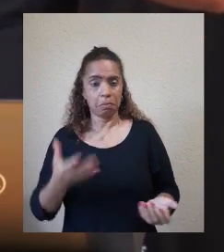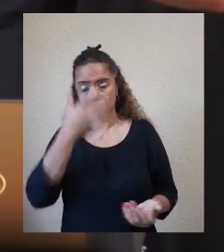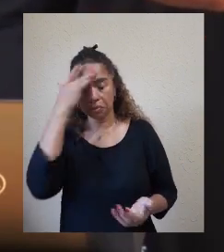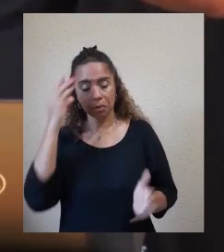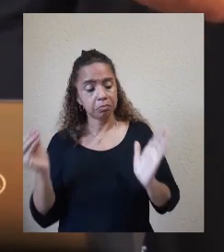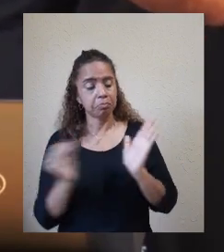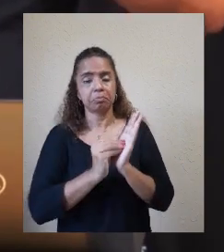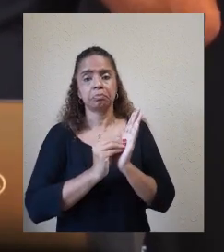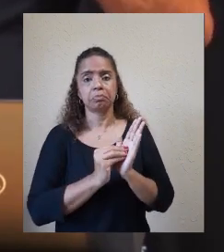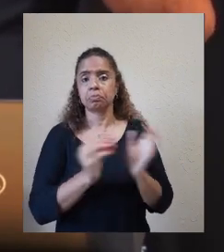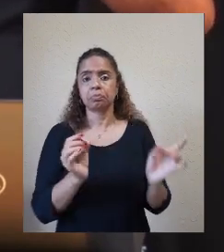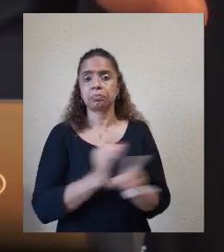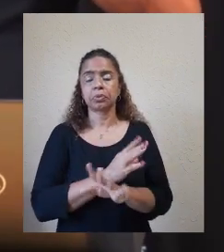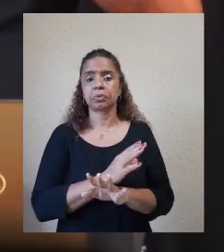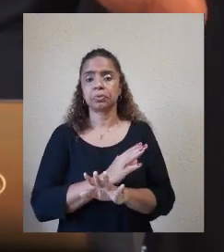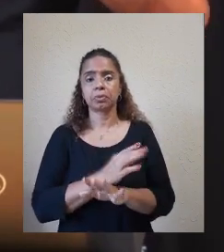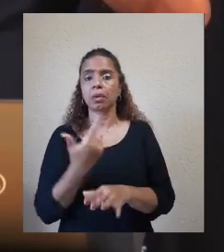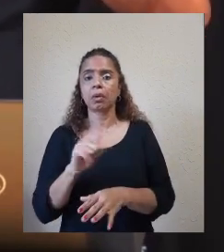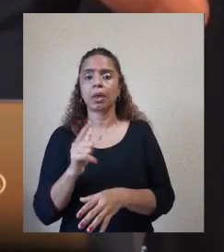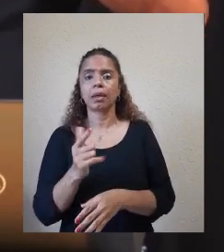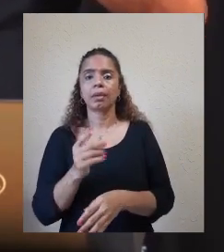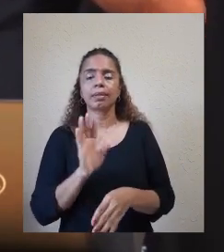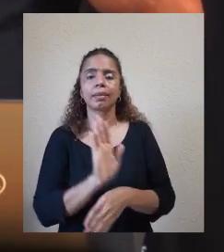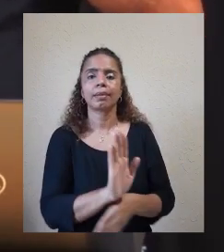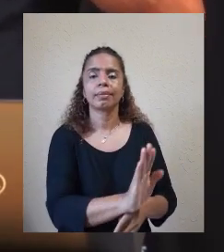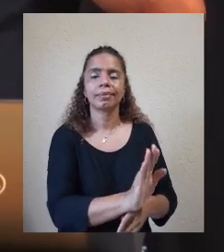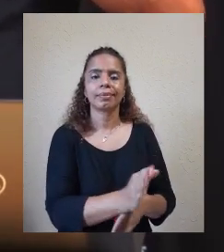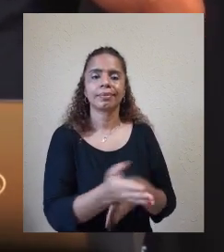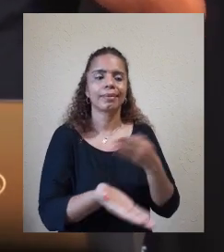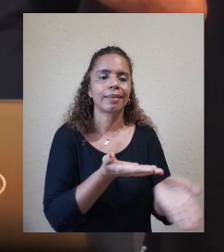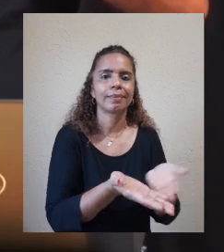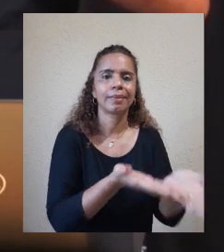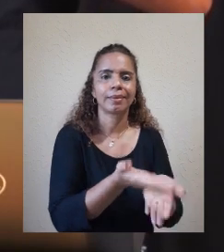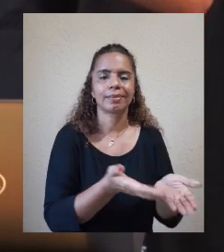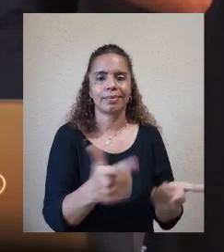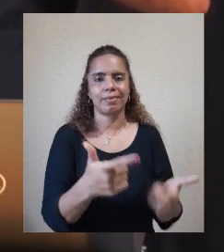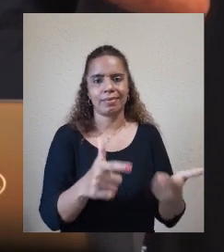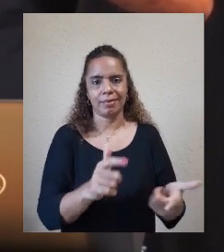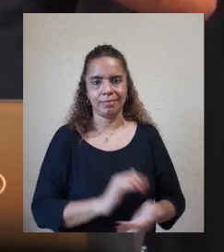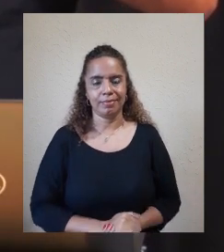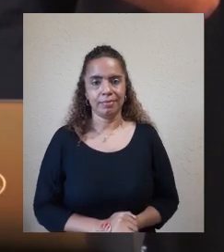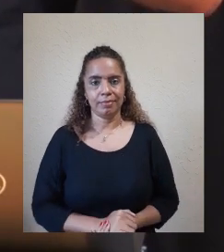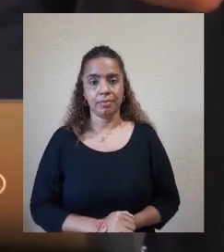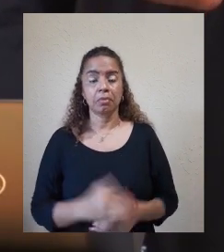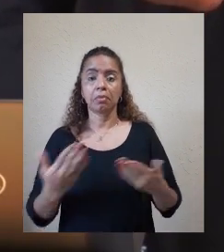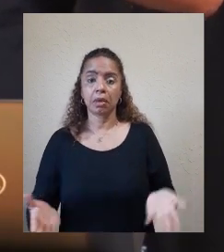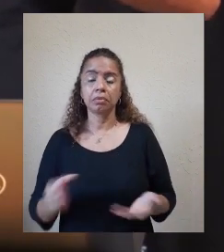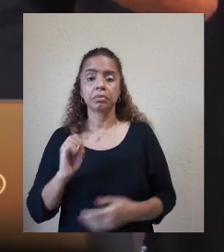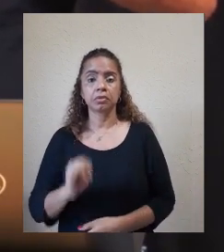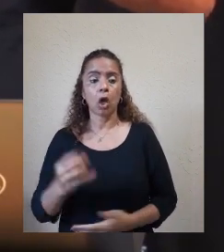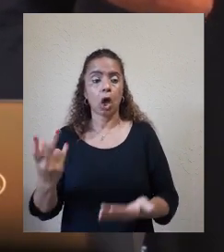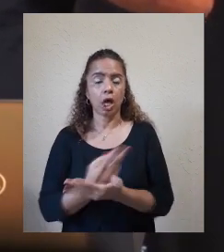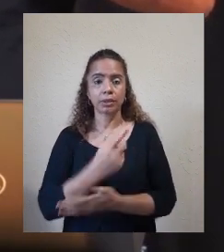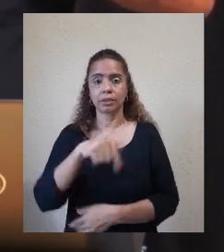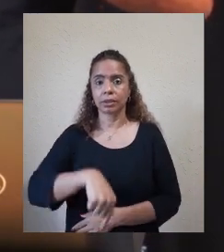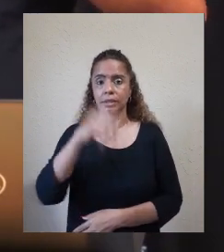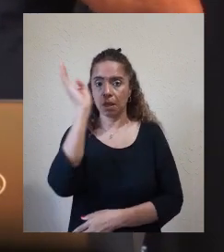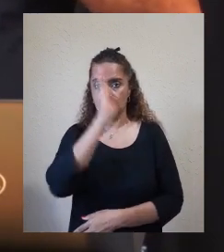nisso, quando a epidemia começa a avançar pelas nossas classes menos desfavorecidas, o SUS vai conseguir, de certa